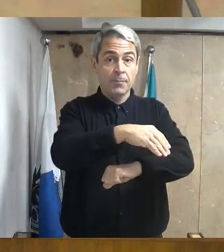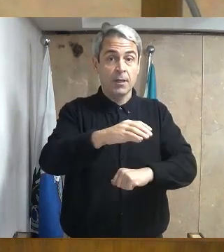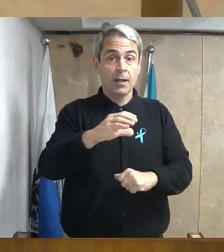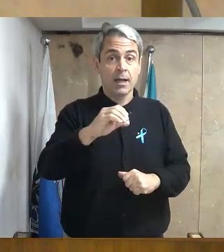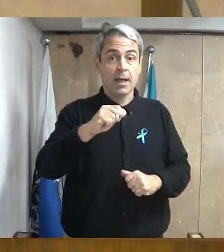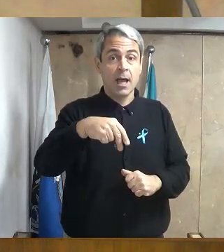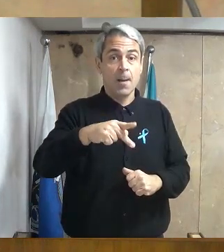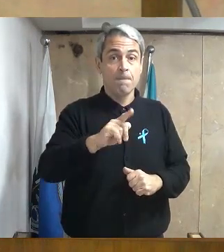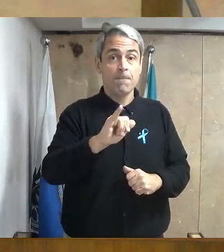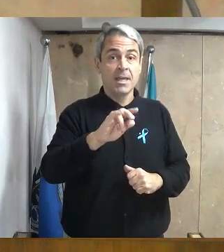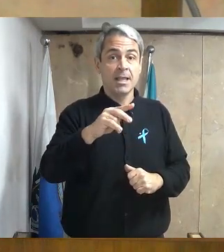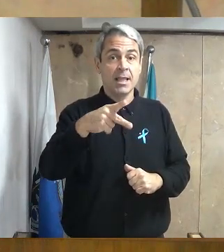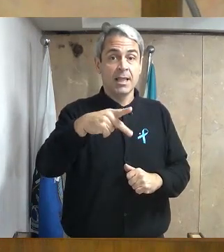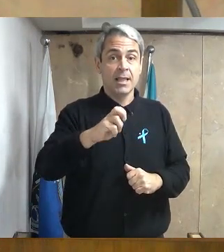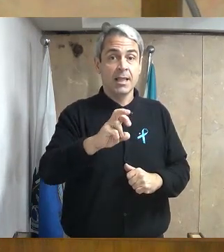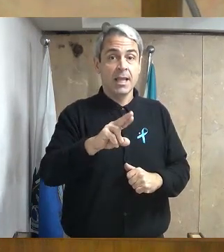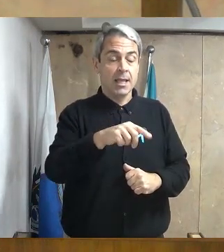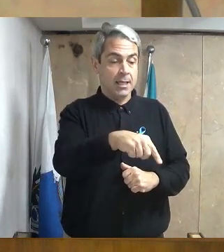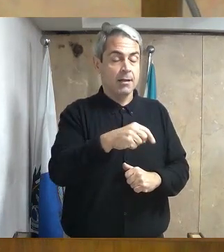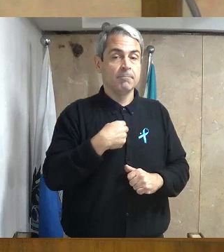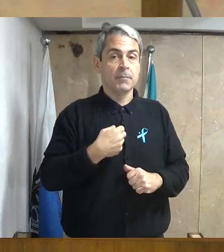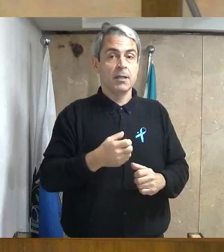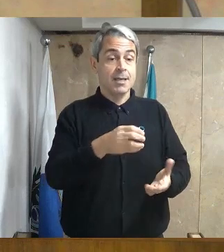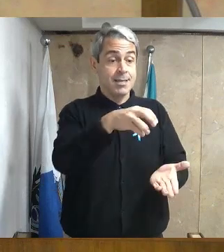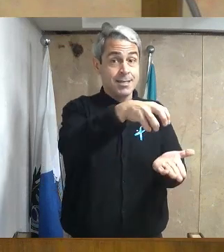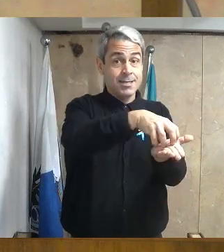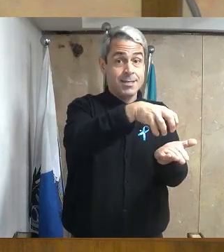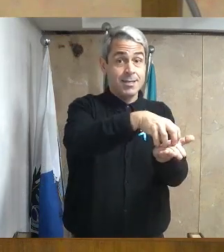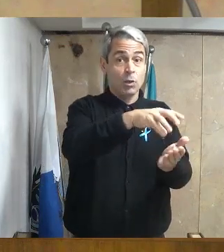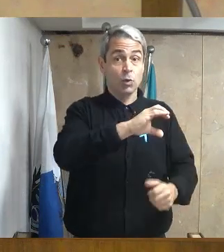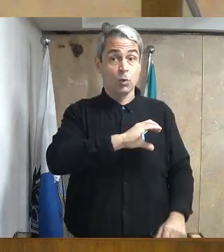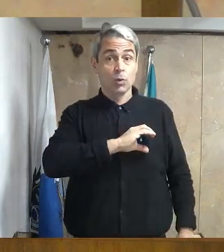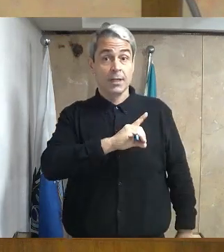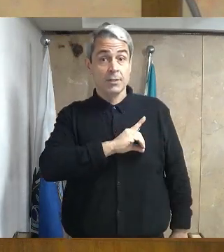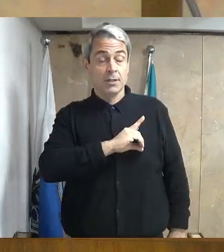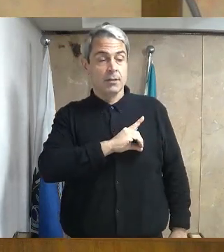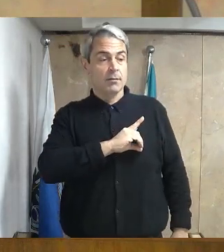Capineira, loteamento Parque Vila Nova, centro deste município.